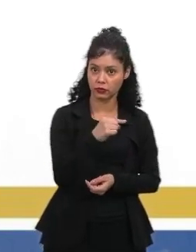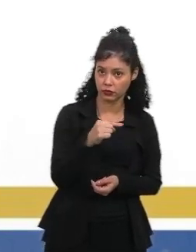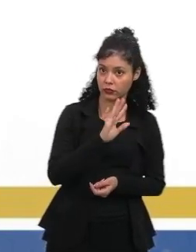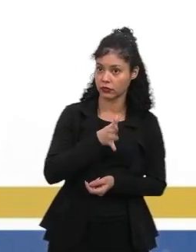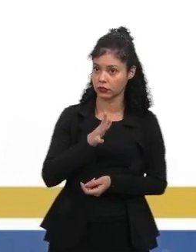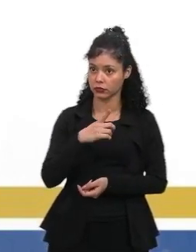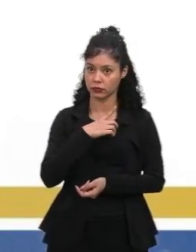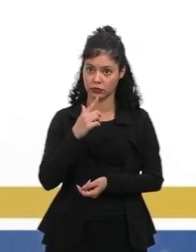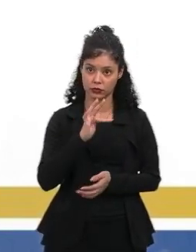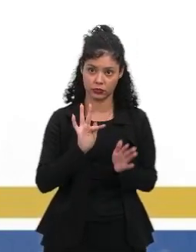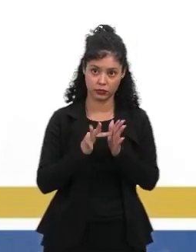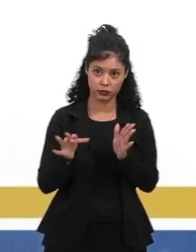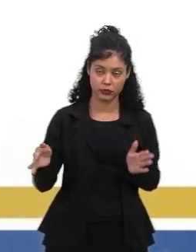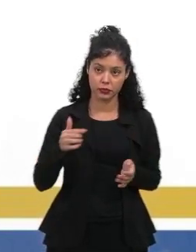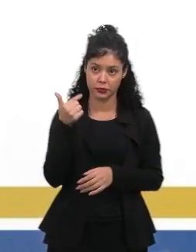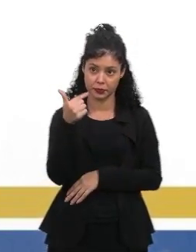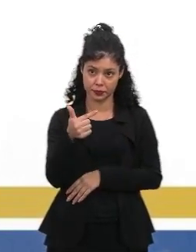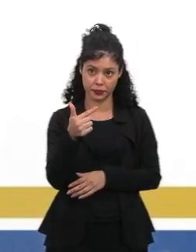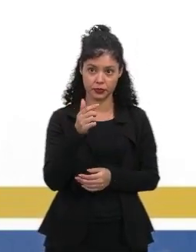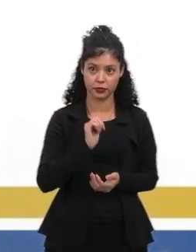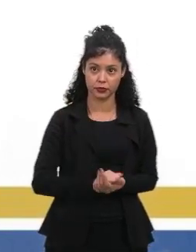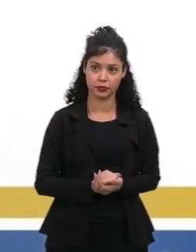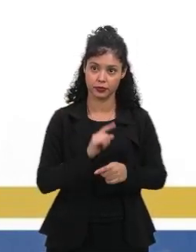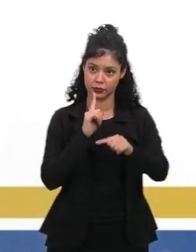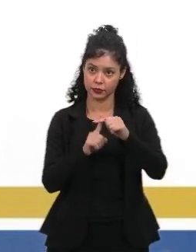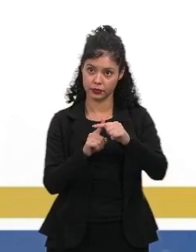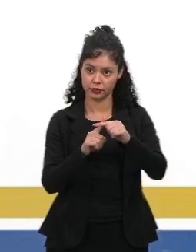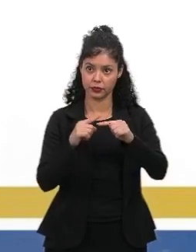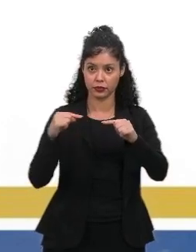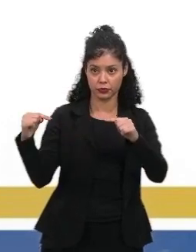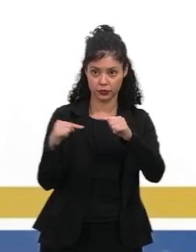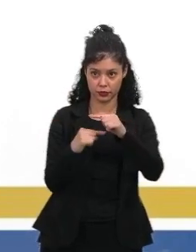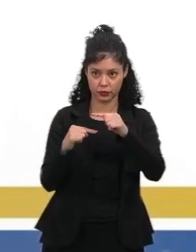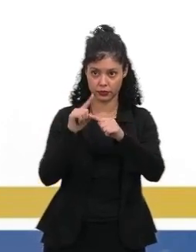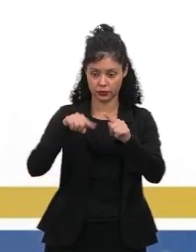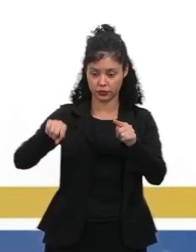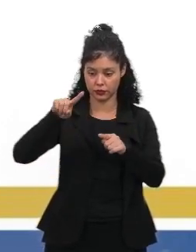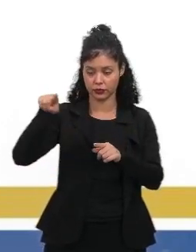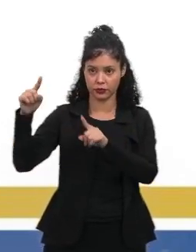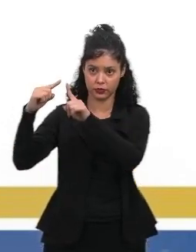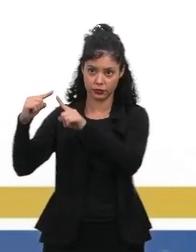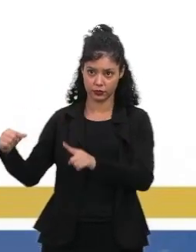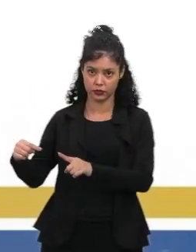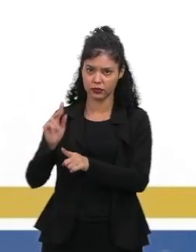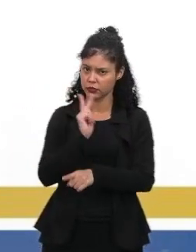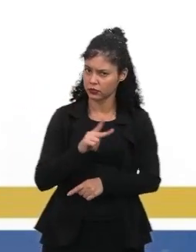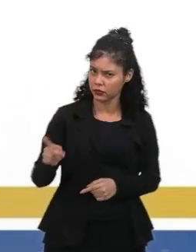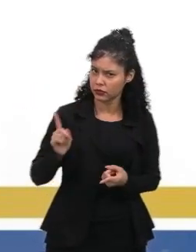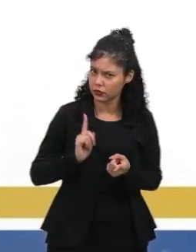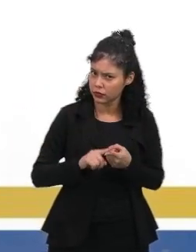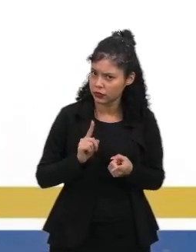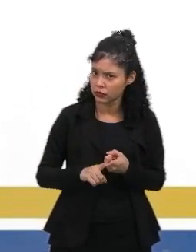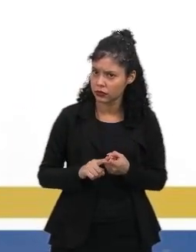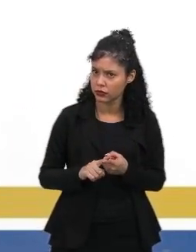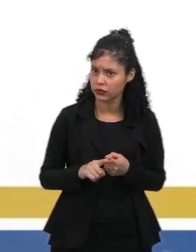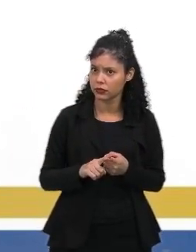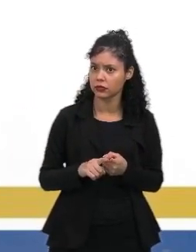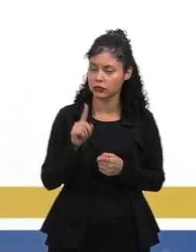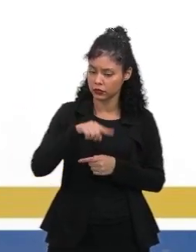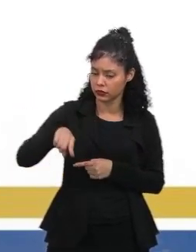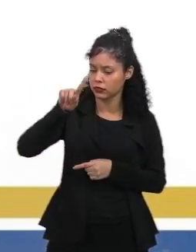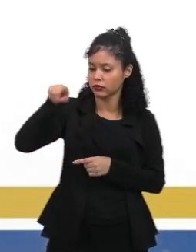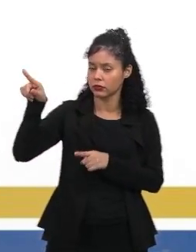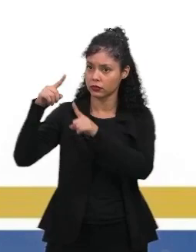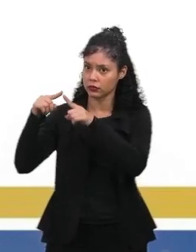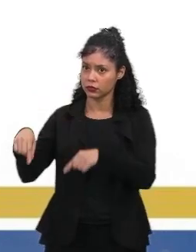da fórmula, o b, que é 2, mais ou menos raiz de delta. Professor, por que o senhor colocou a raiz de delta como